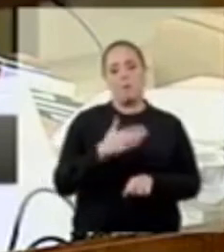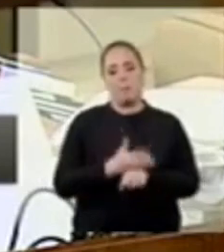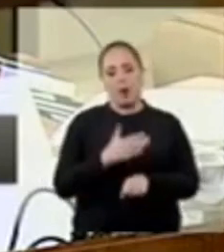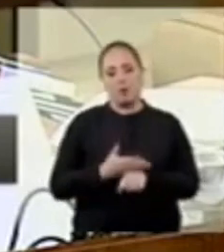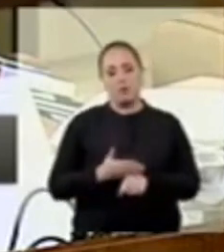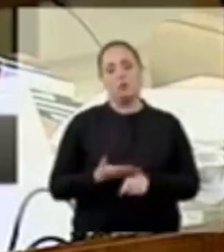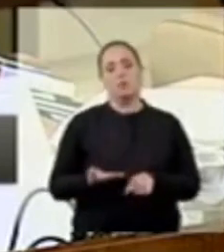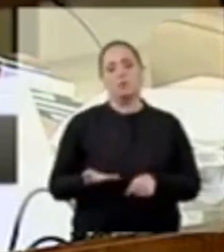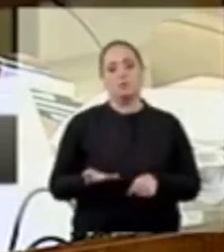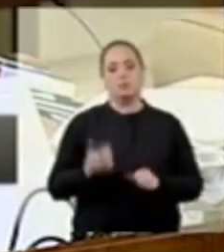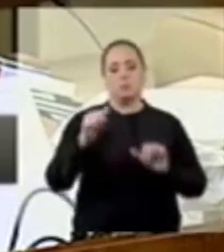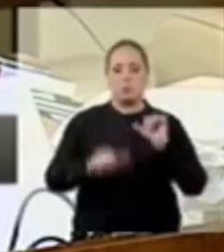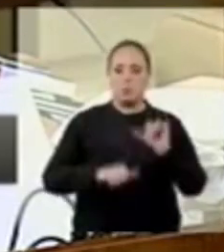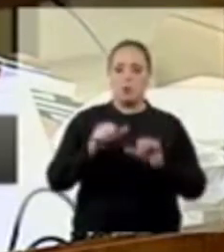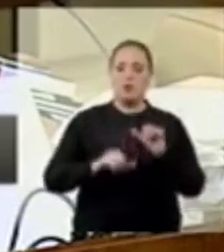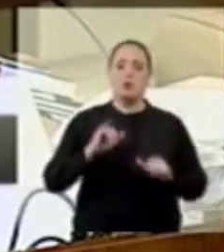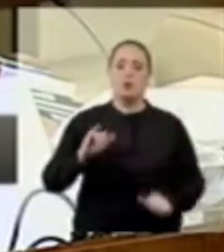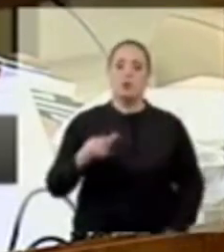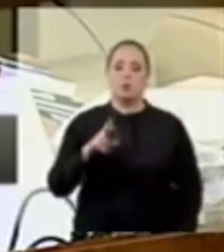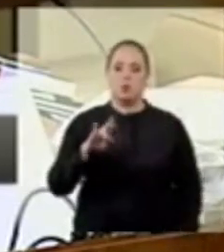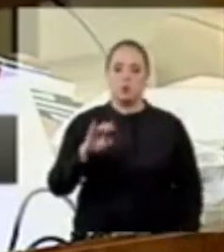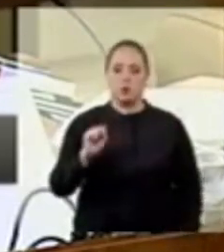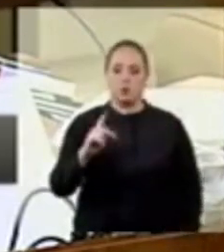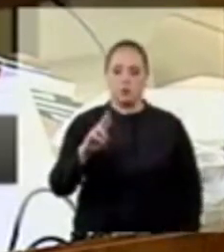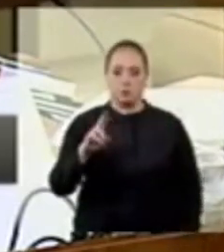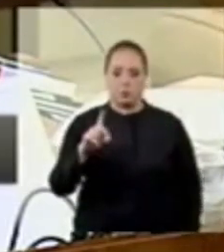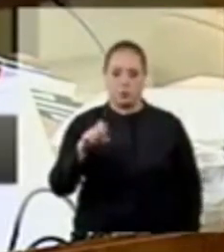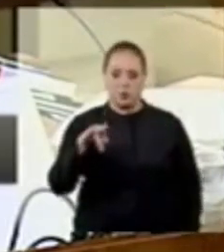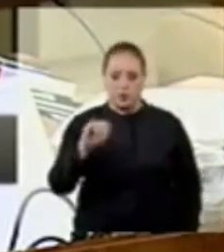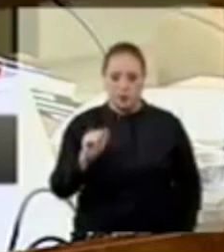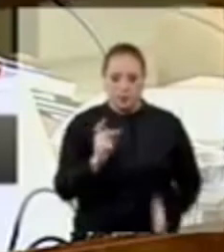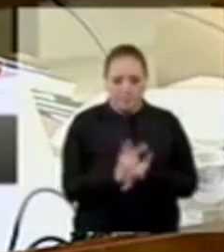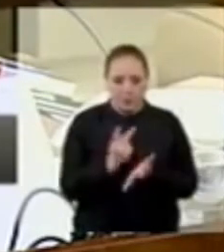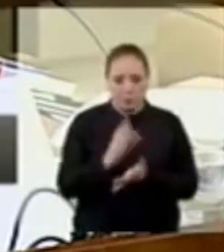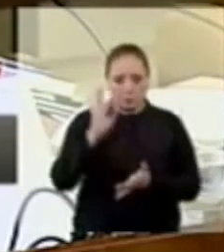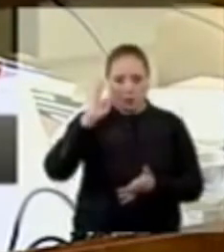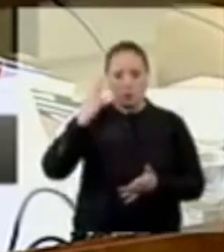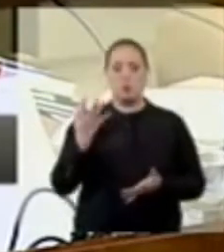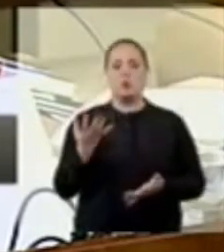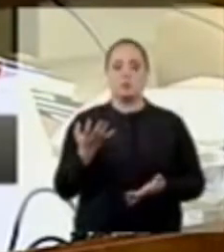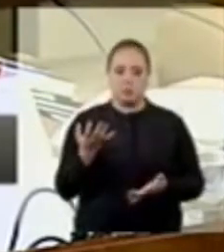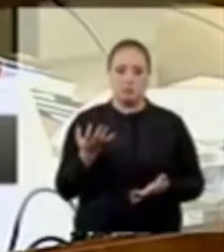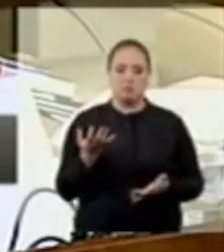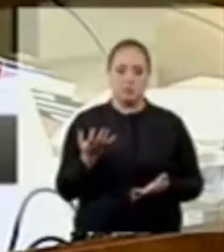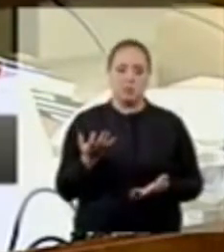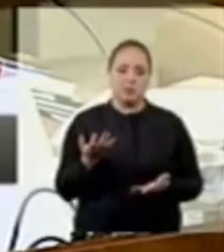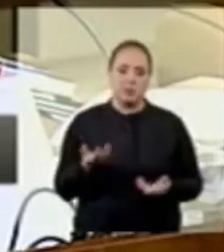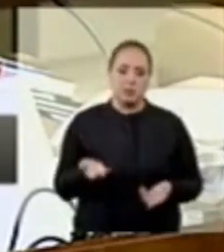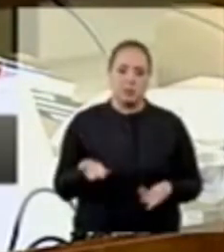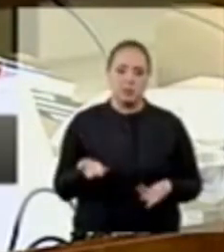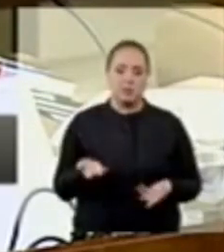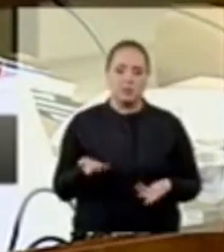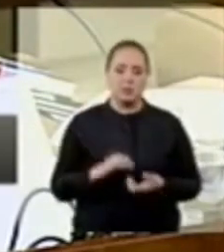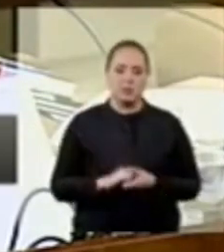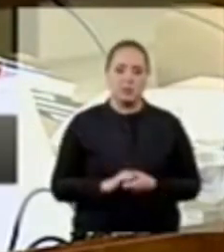a mudança de jurisprudência mesmo para esta solução conciliatória que com do escurtínio